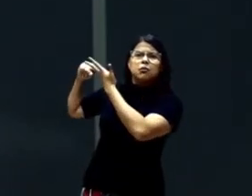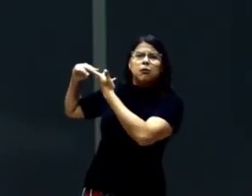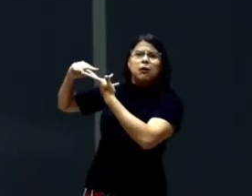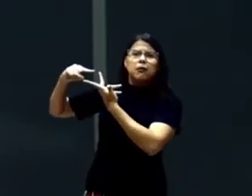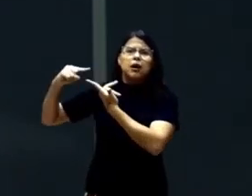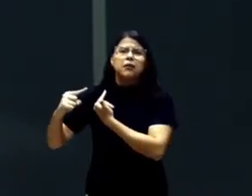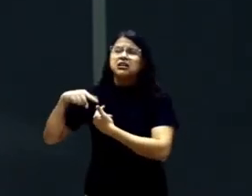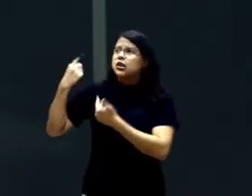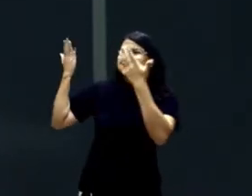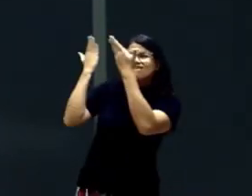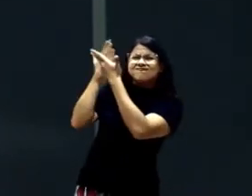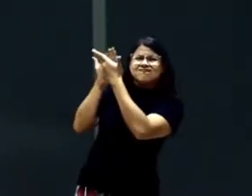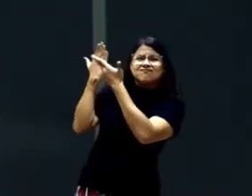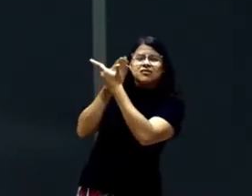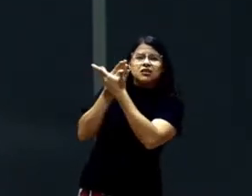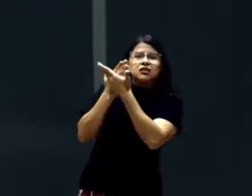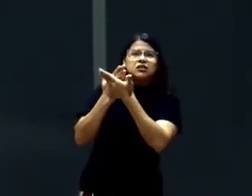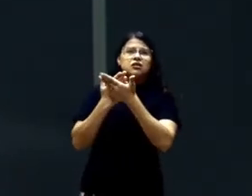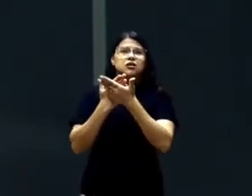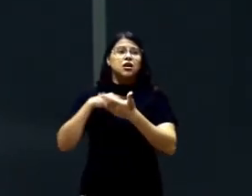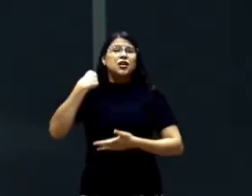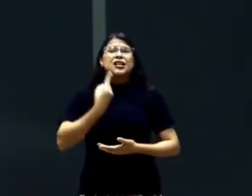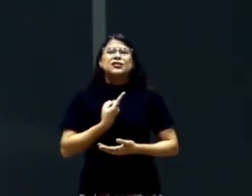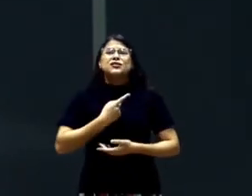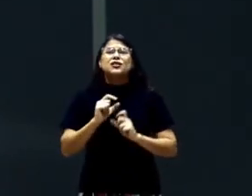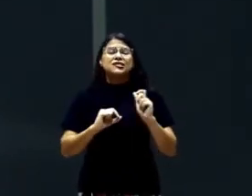e a gente passa a ser ingrato,